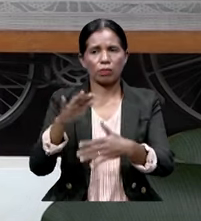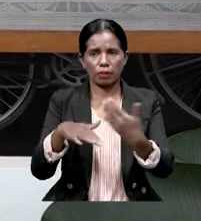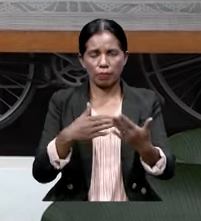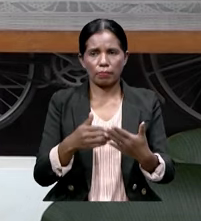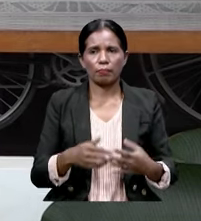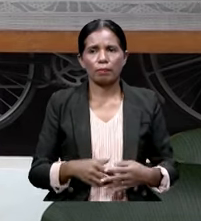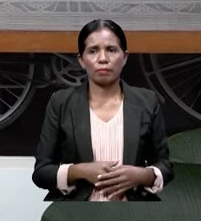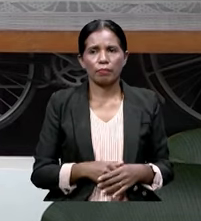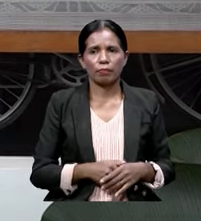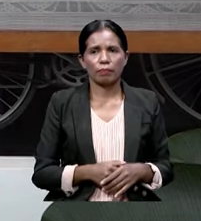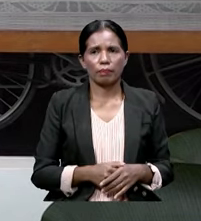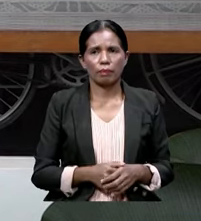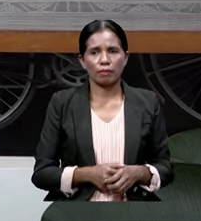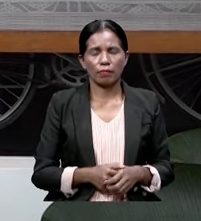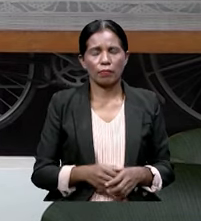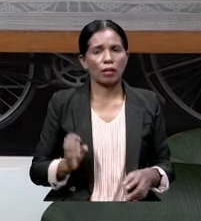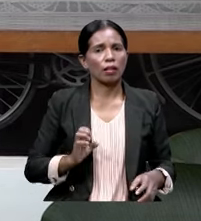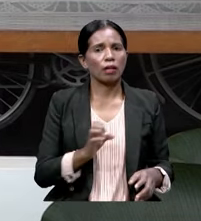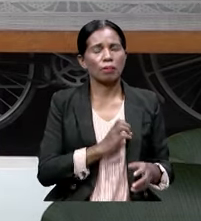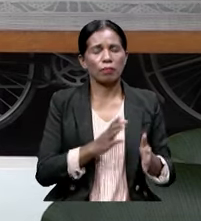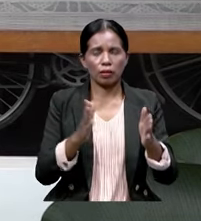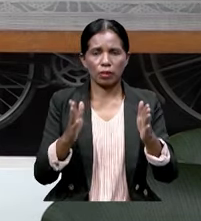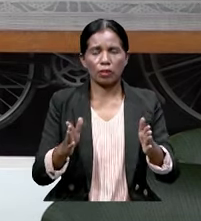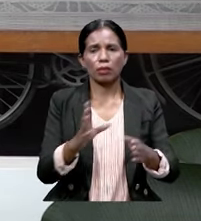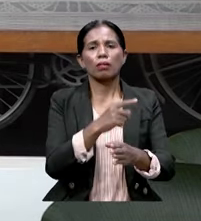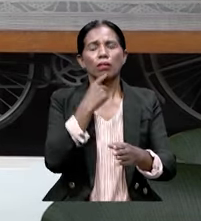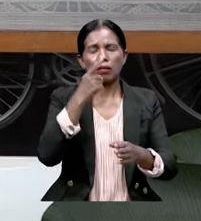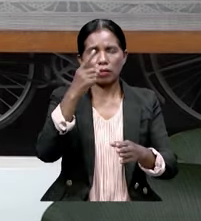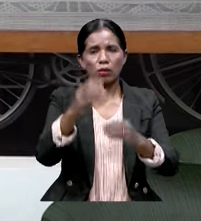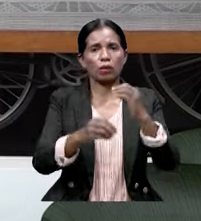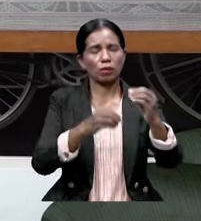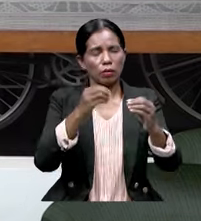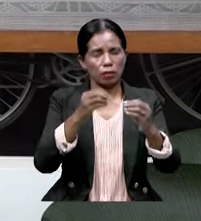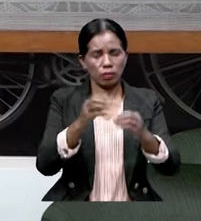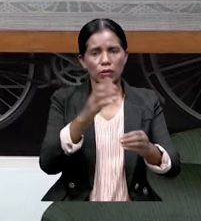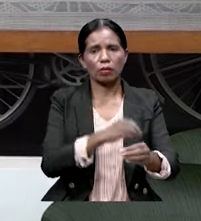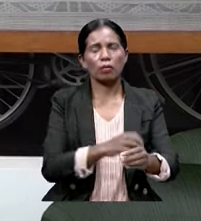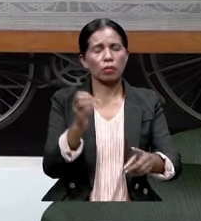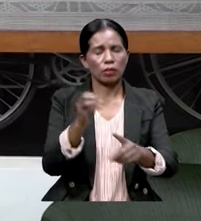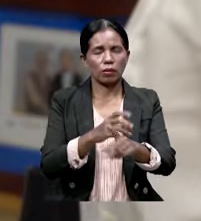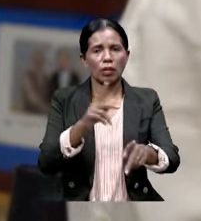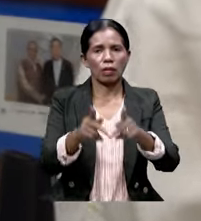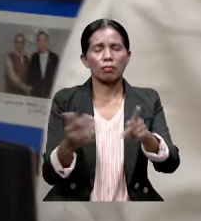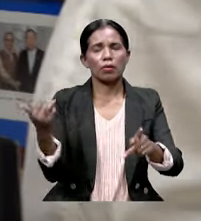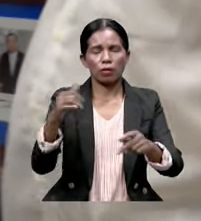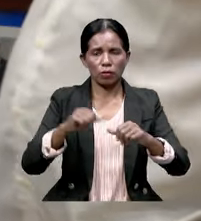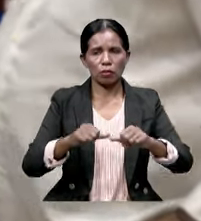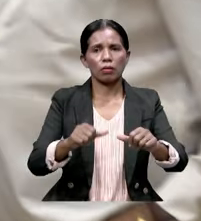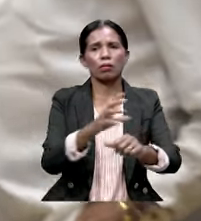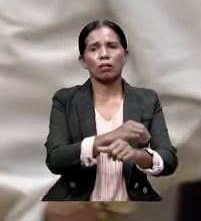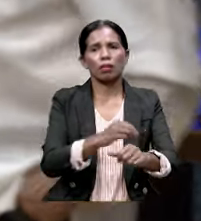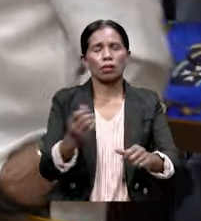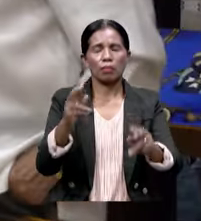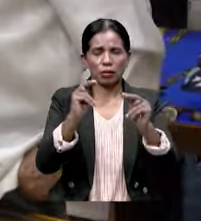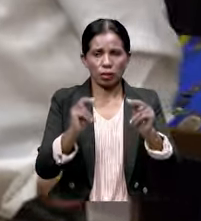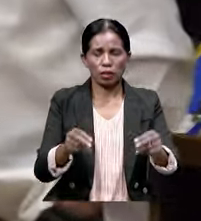investment opportunities. Embaixador União Europeia Nemos informa para nova oportunidade para investidor Sira e a nação continente Europa Catac